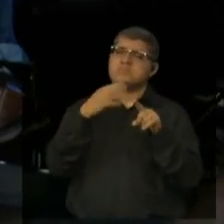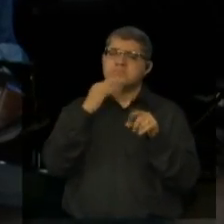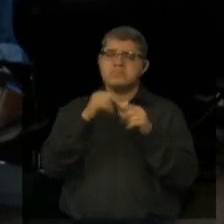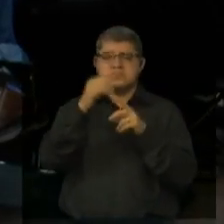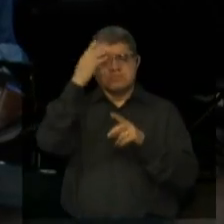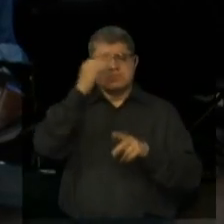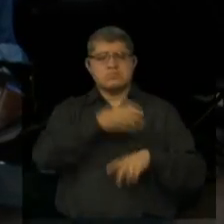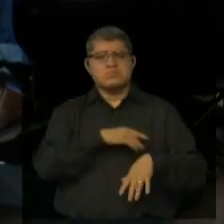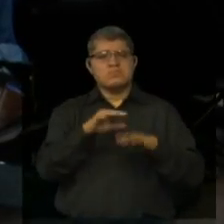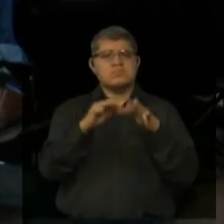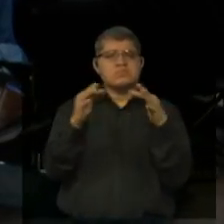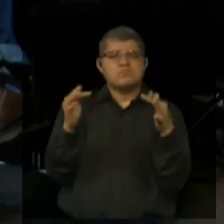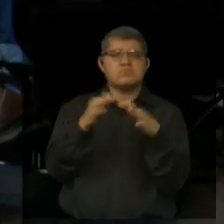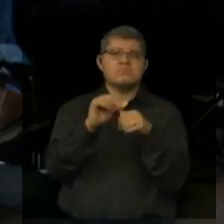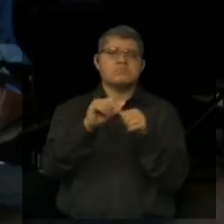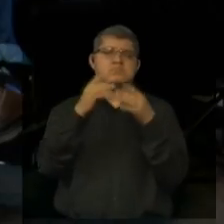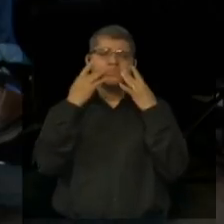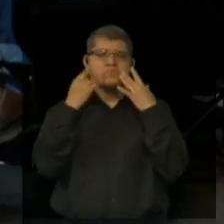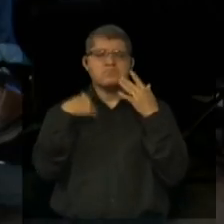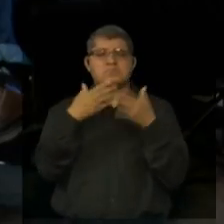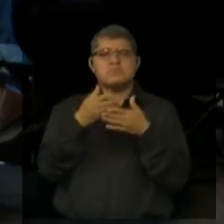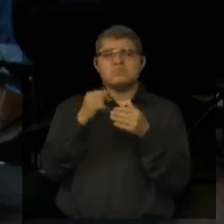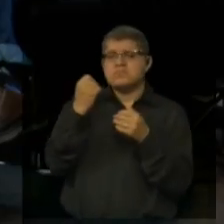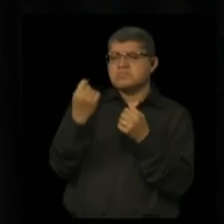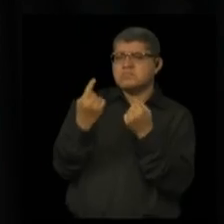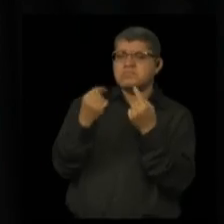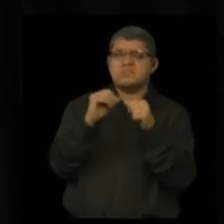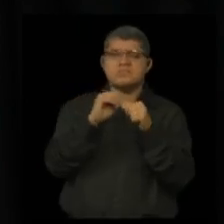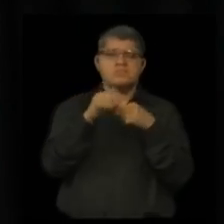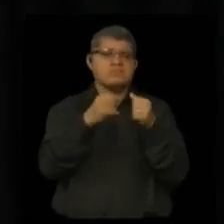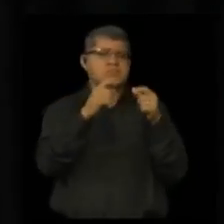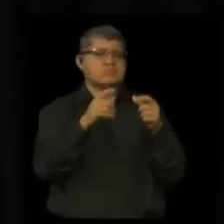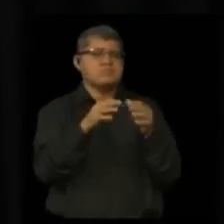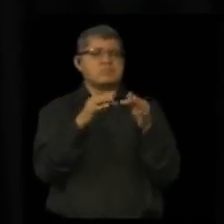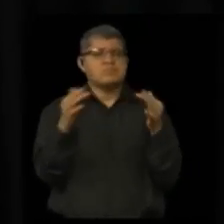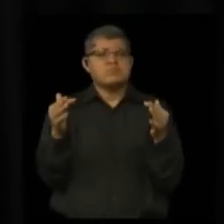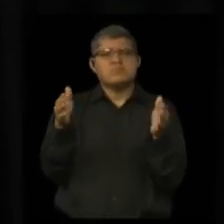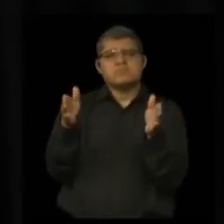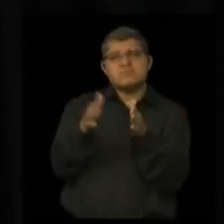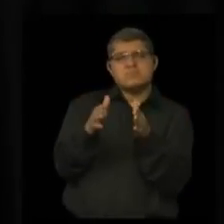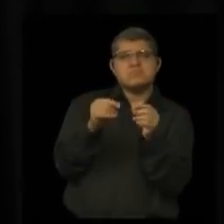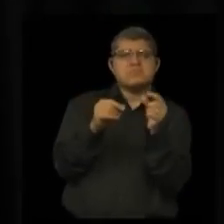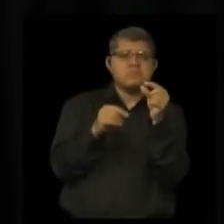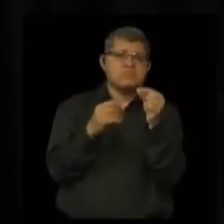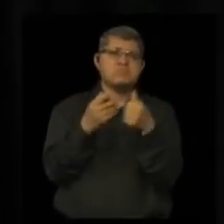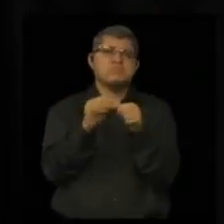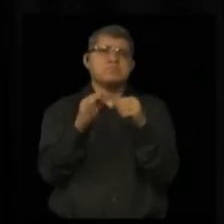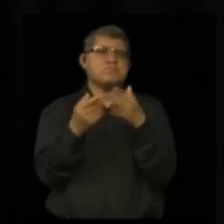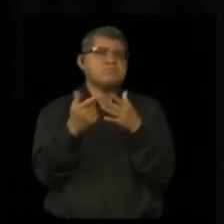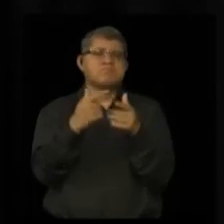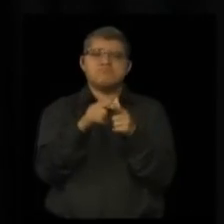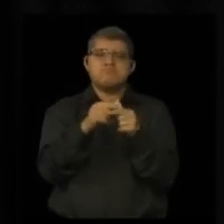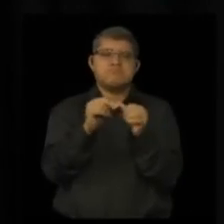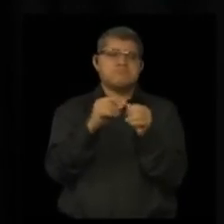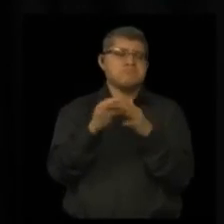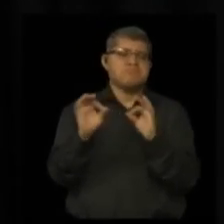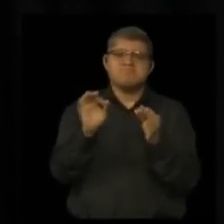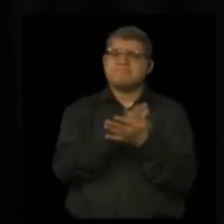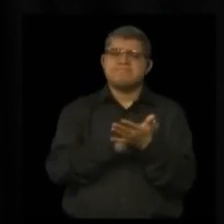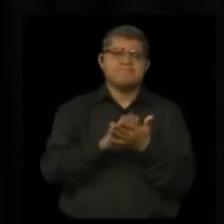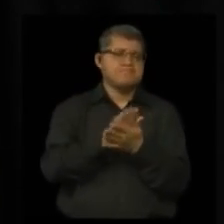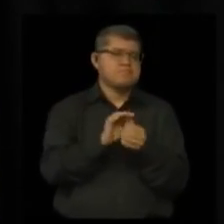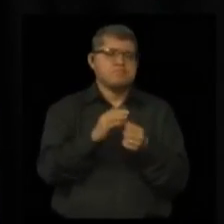essa humildade de fazer... Eu mesmo, eu faço em lugares mais intimistas, enfim. E não tem problema